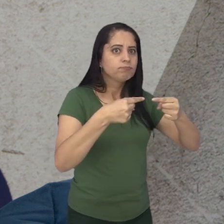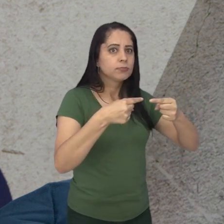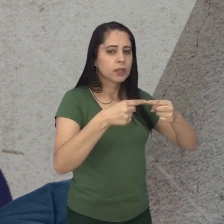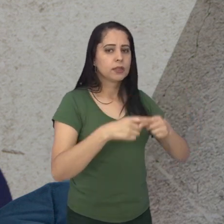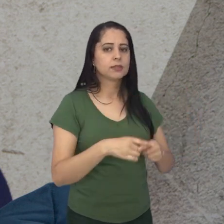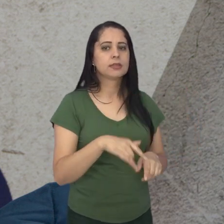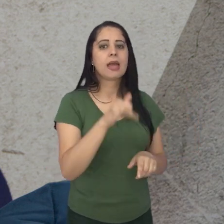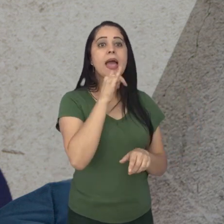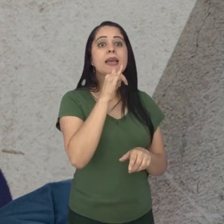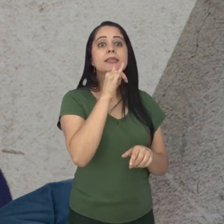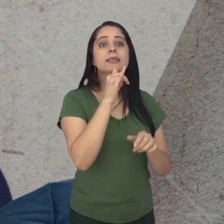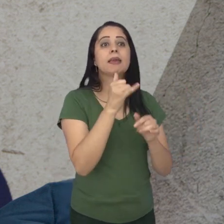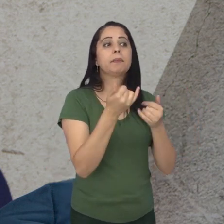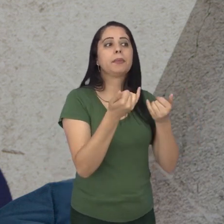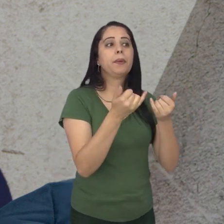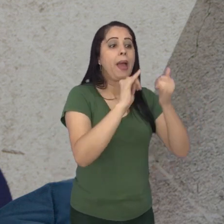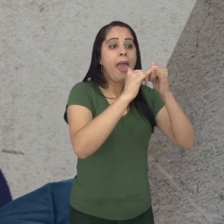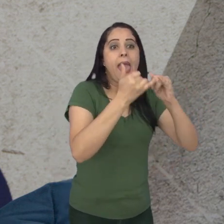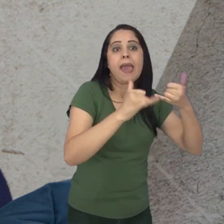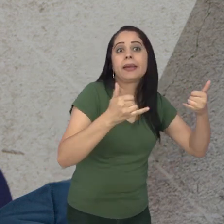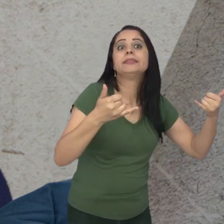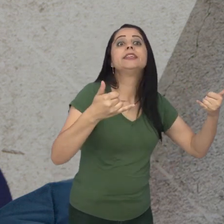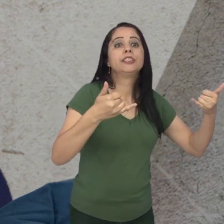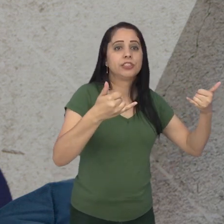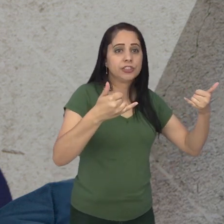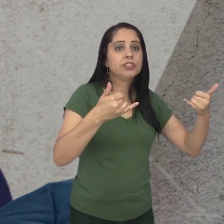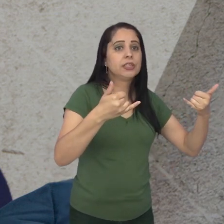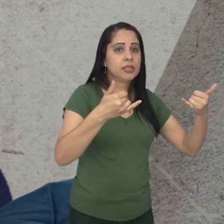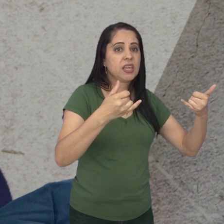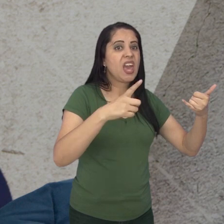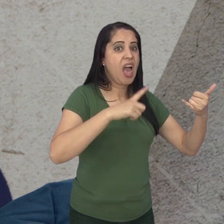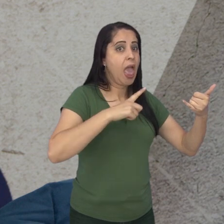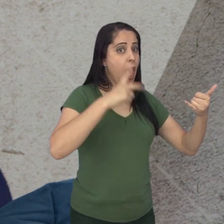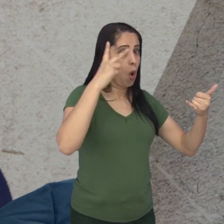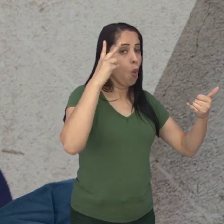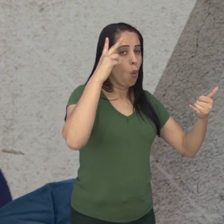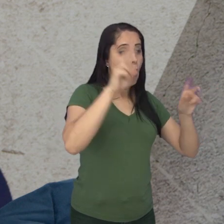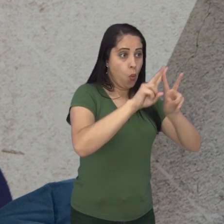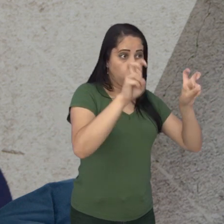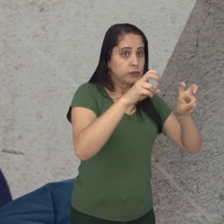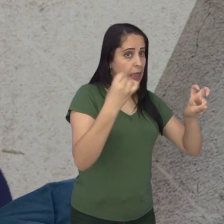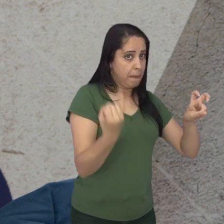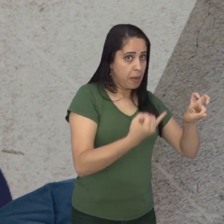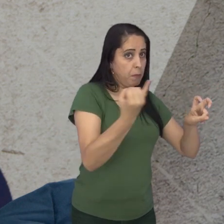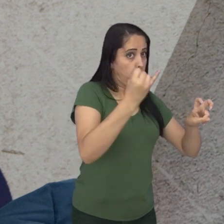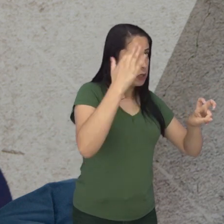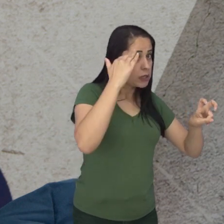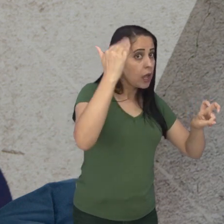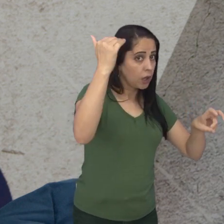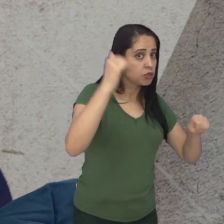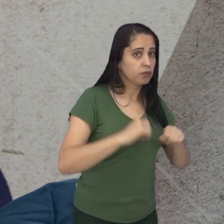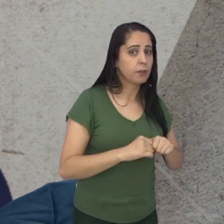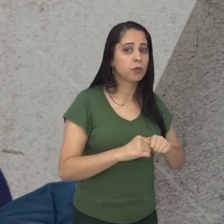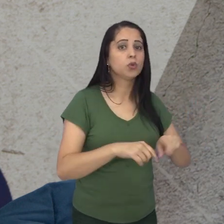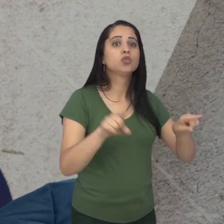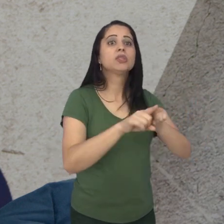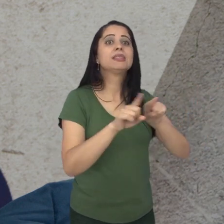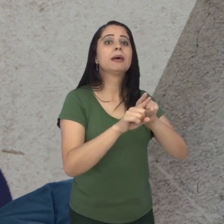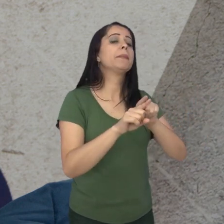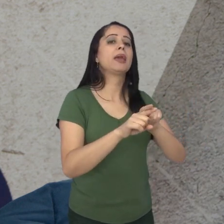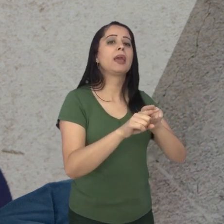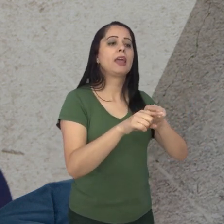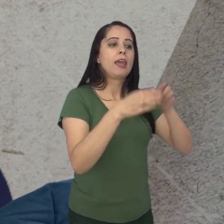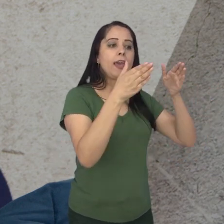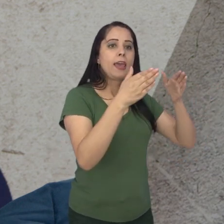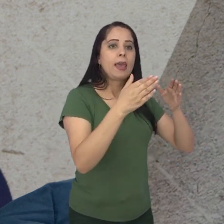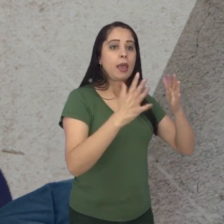a questão da eficiência energética, que é uma questão que está em alta, que está sendo inserida agora no mercado da engenharia, a questão da